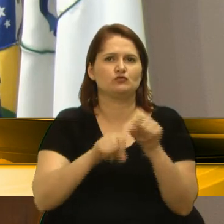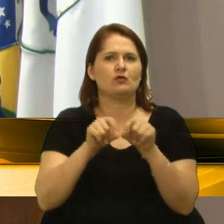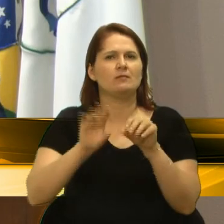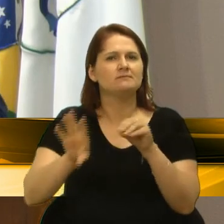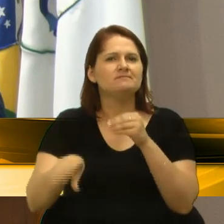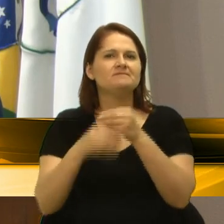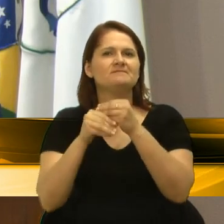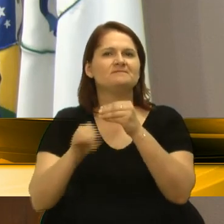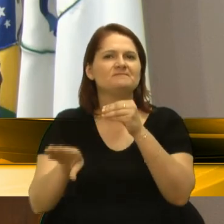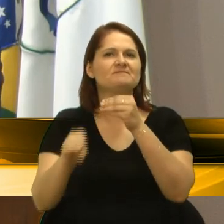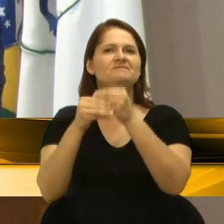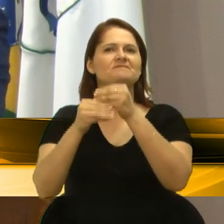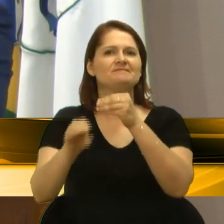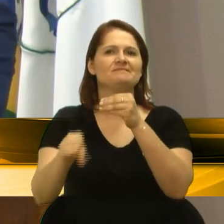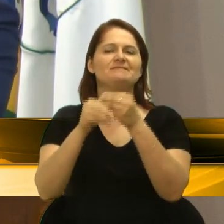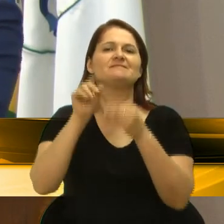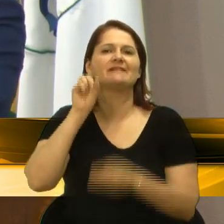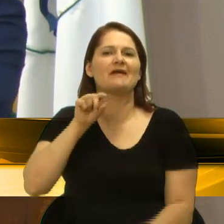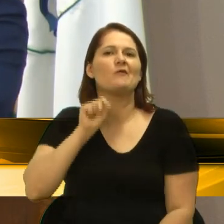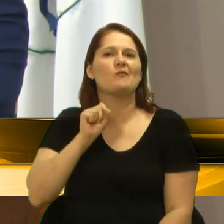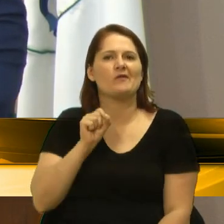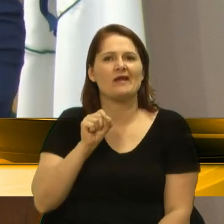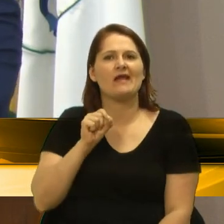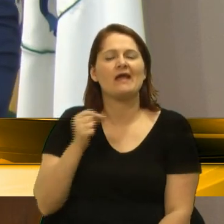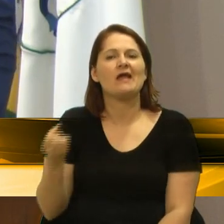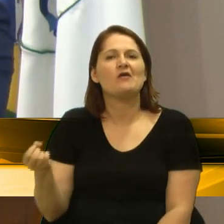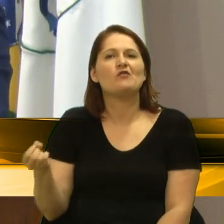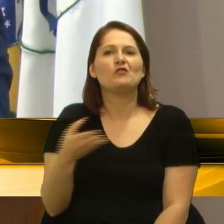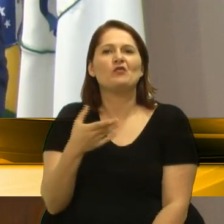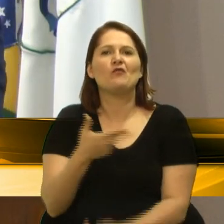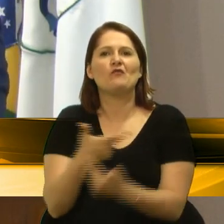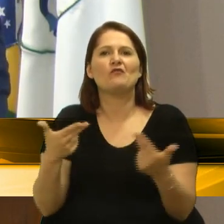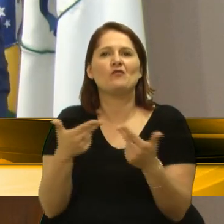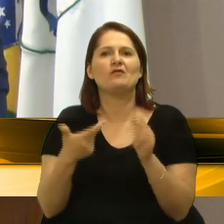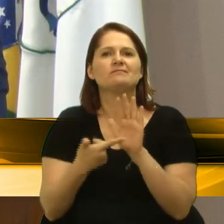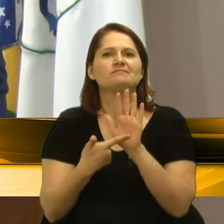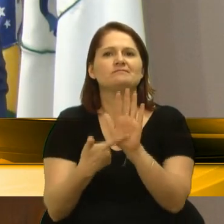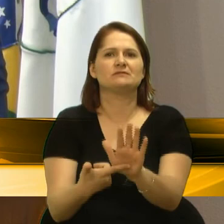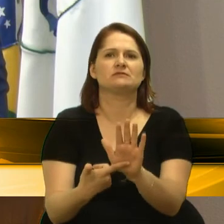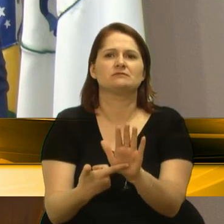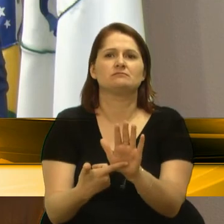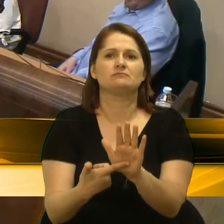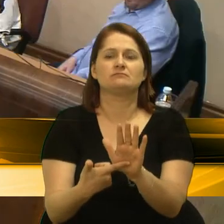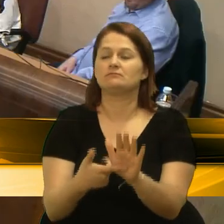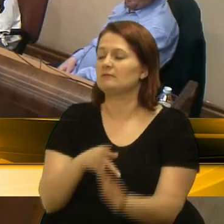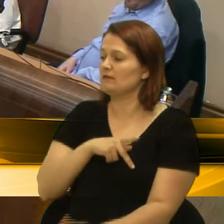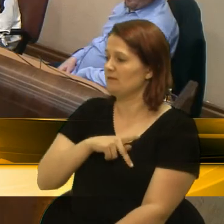a possibilidade de se trazer fatos novos aqui. Seria possível trazer um fato novo?